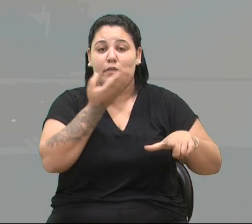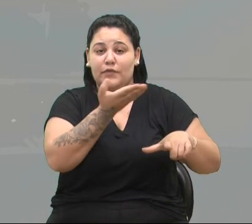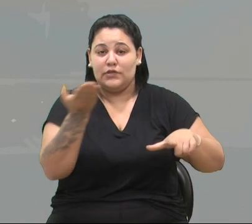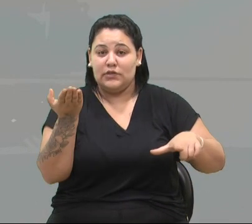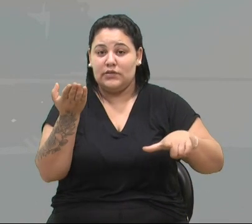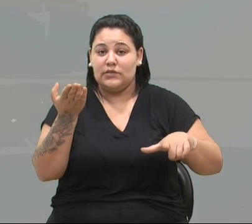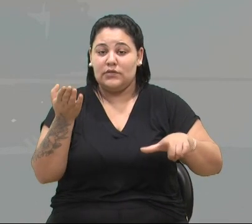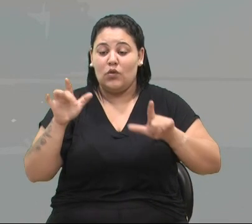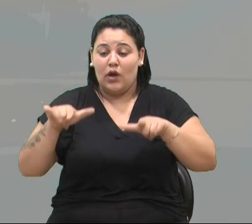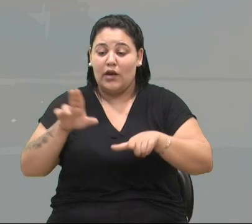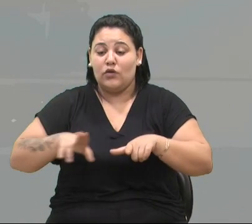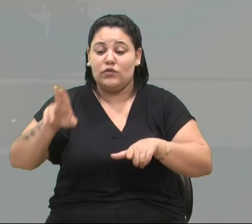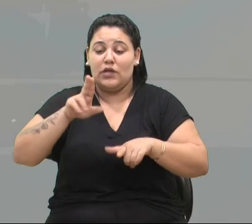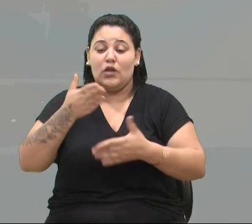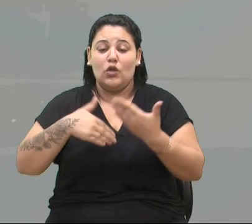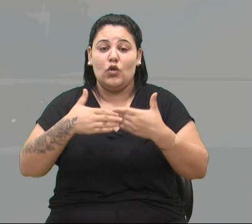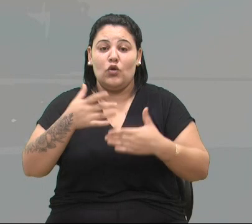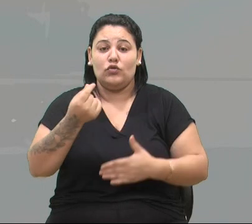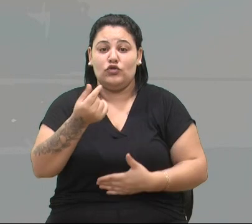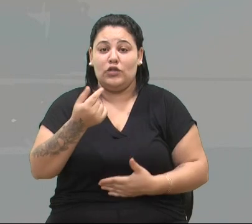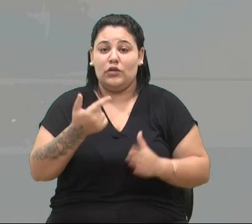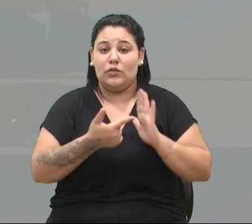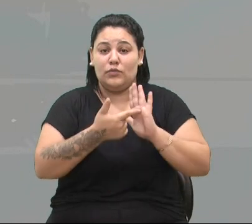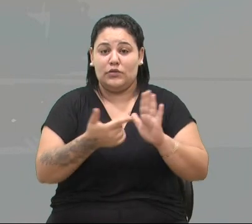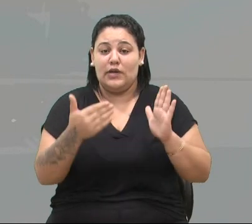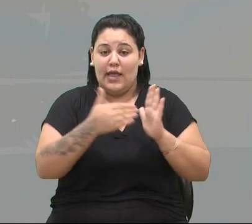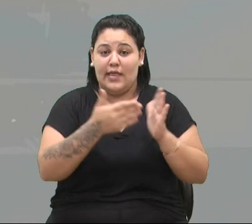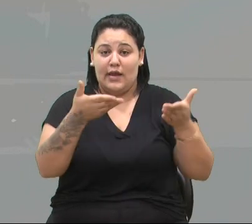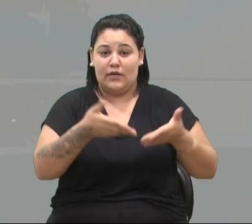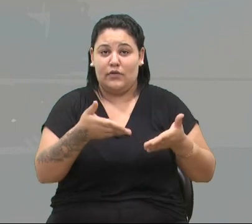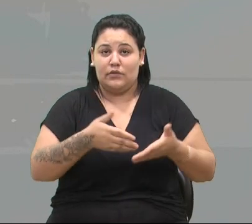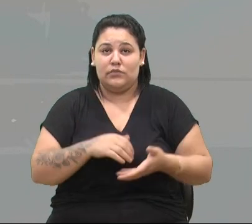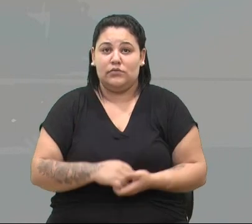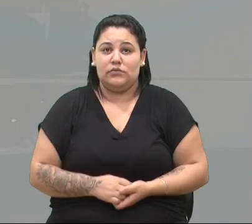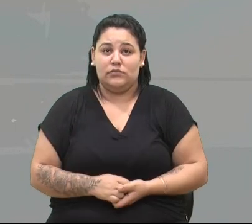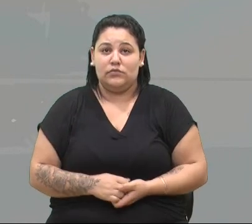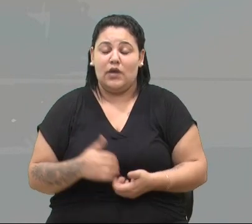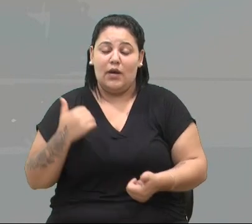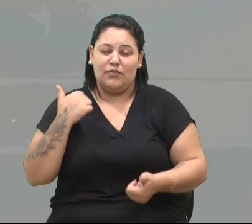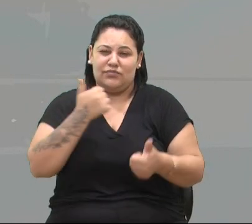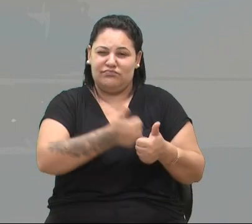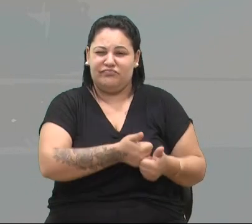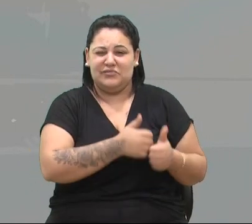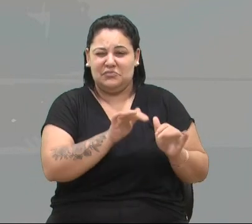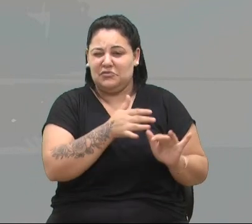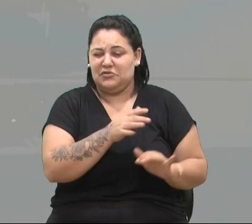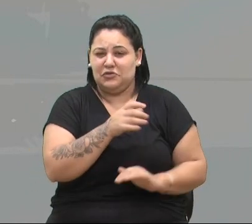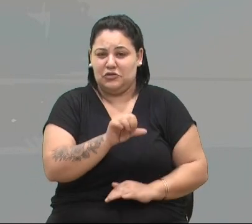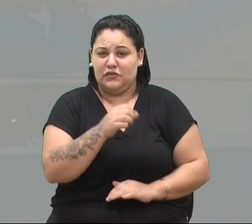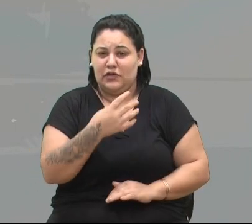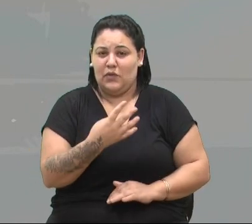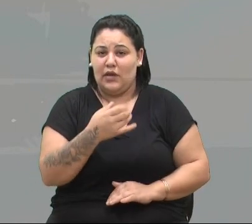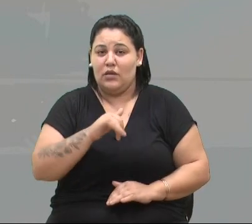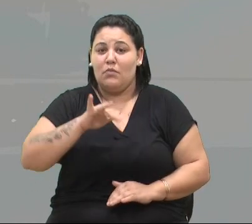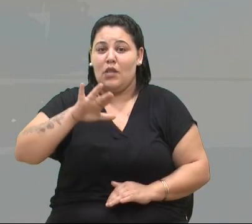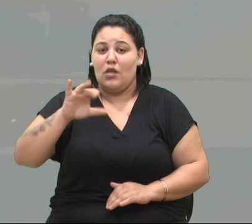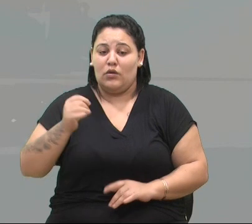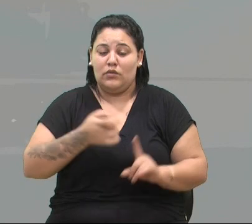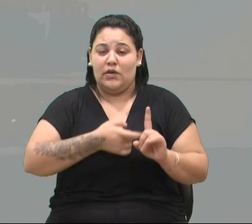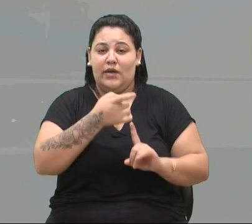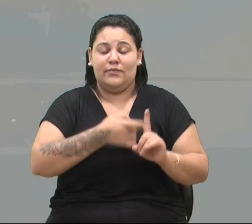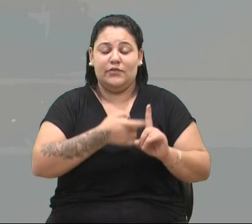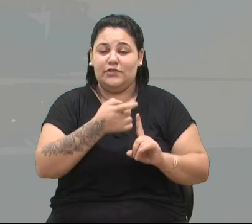demonstrei até agora, onde esses aproximadamente 94 milhões por mês foram